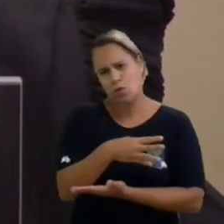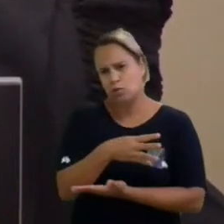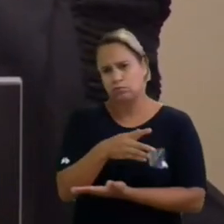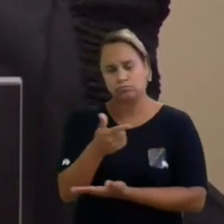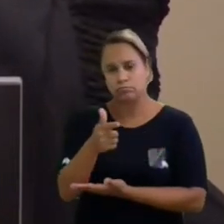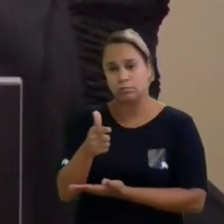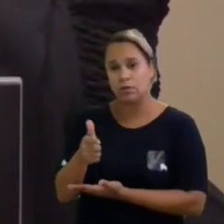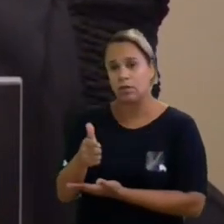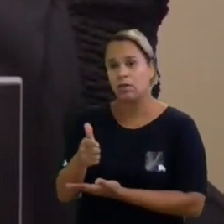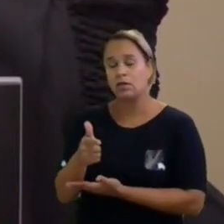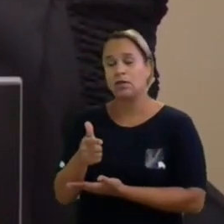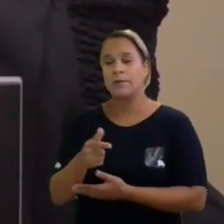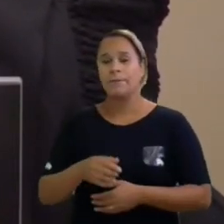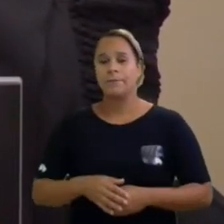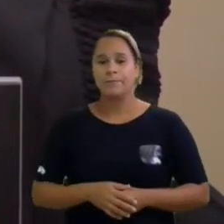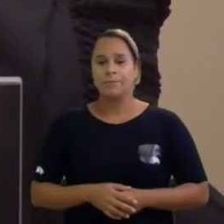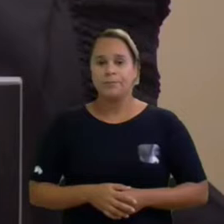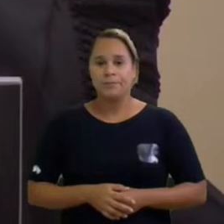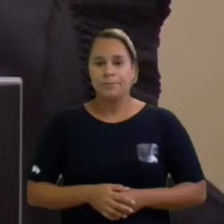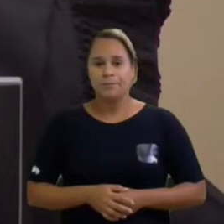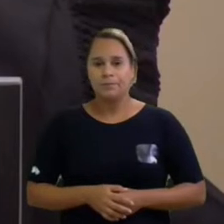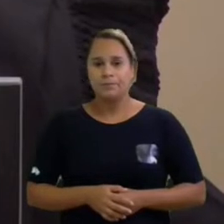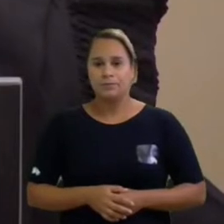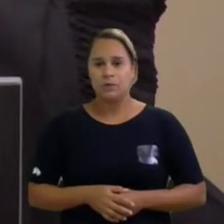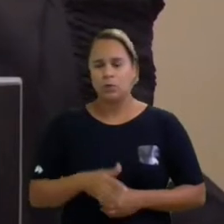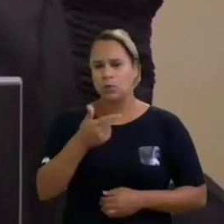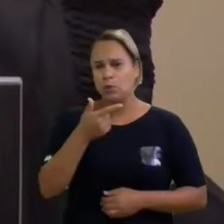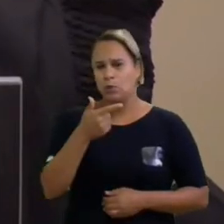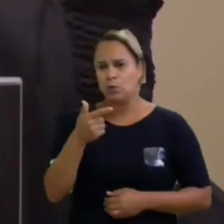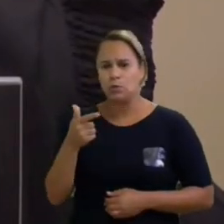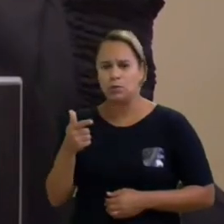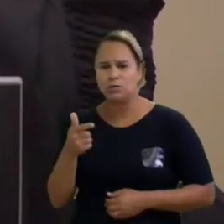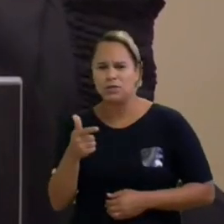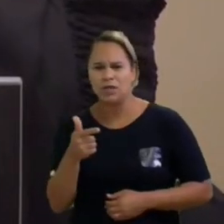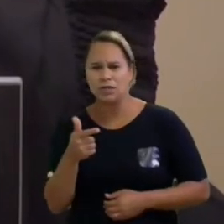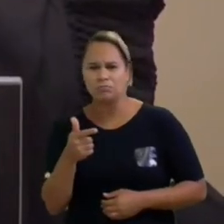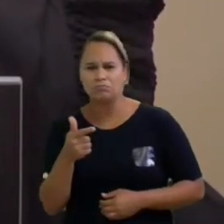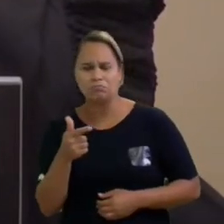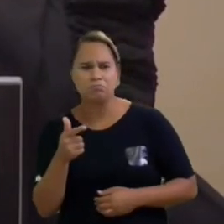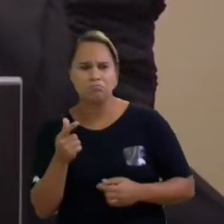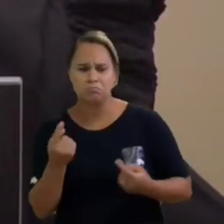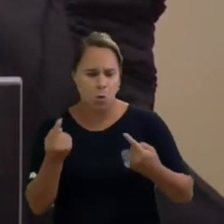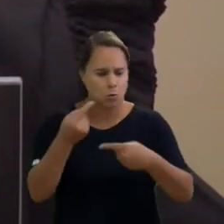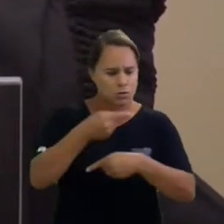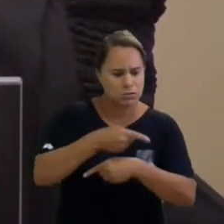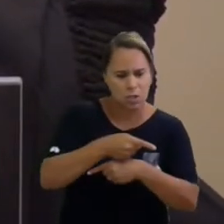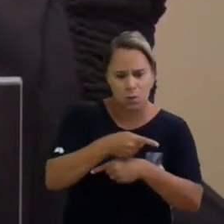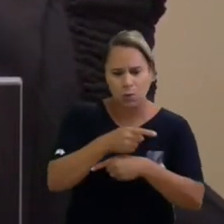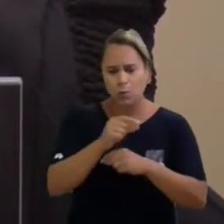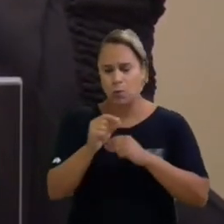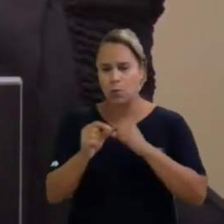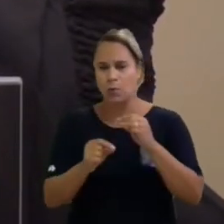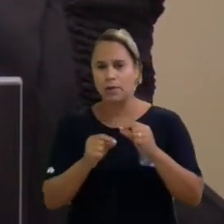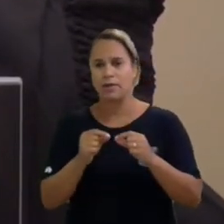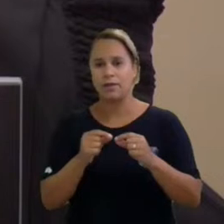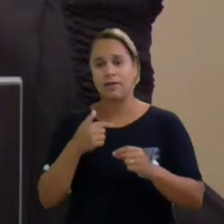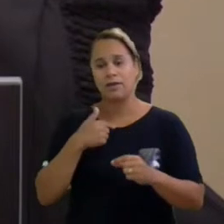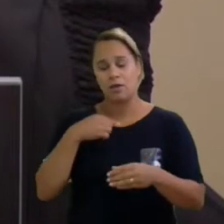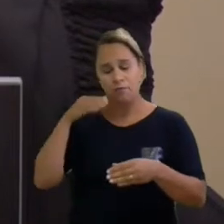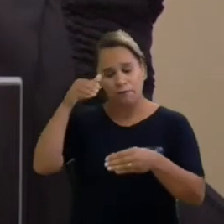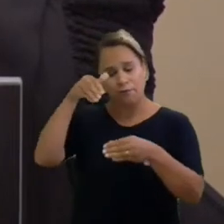considerando que não existe vício na decisão, nem erro material, obscuridade ou contradição, eu estou votando